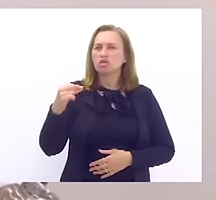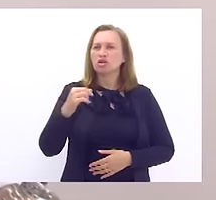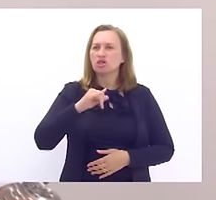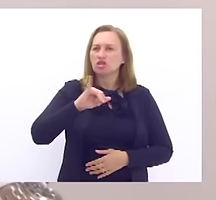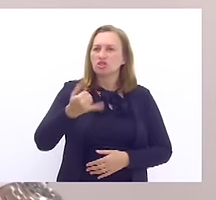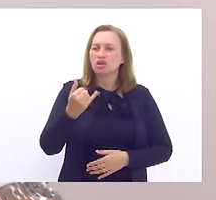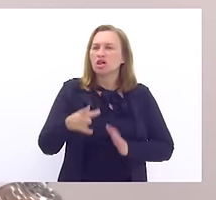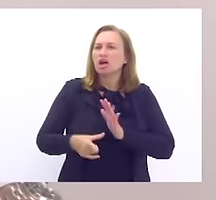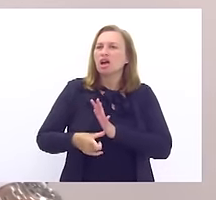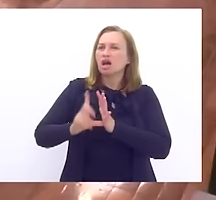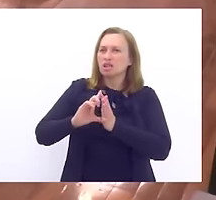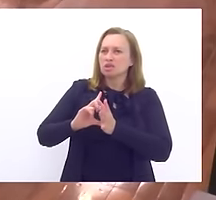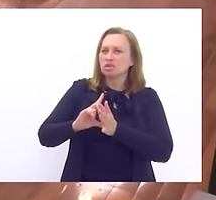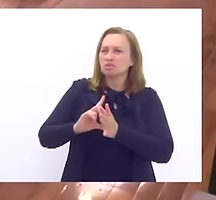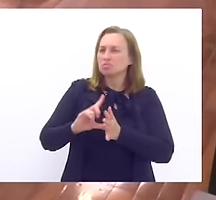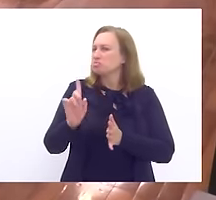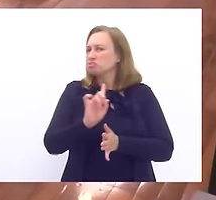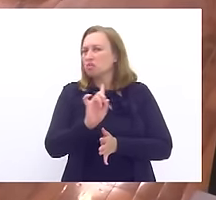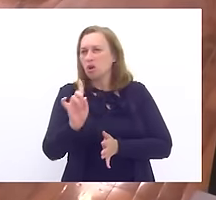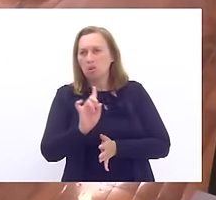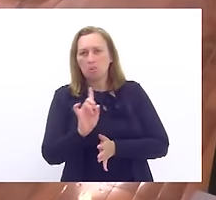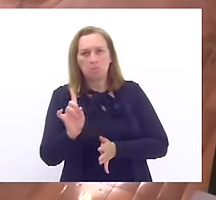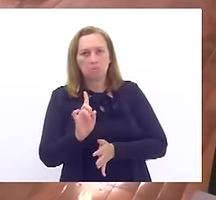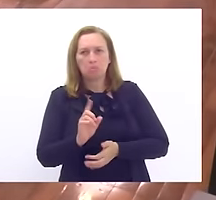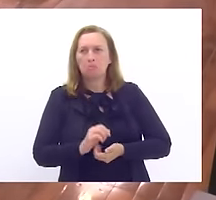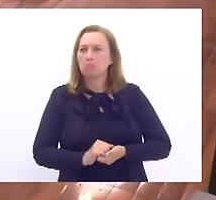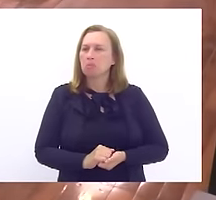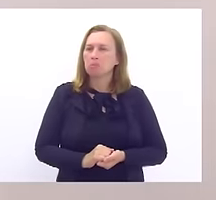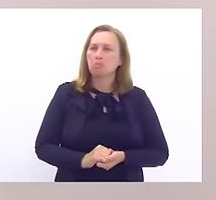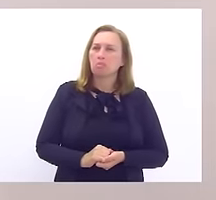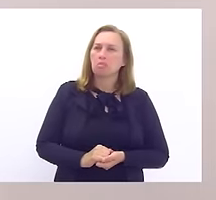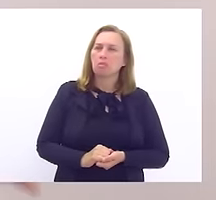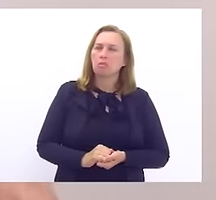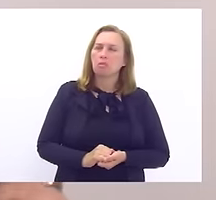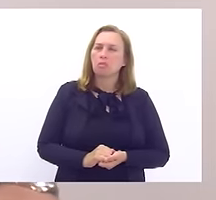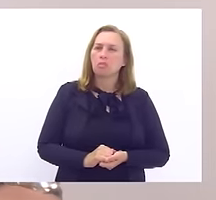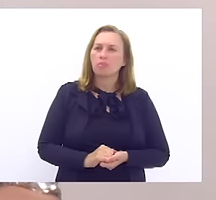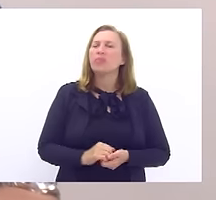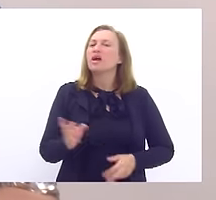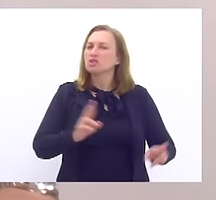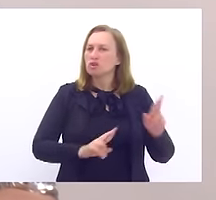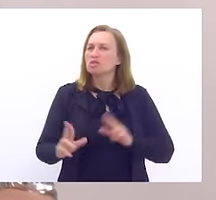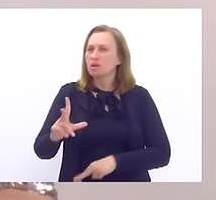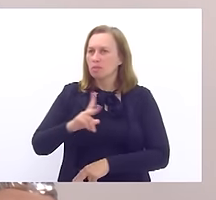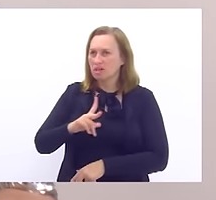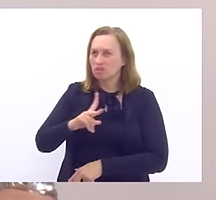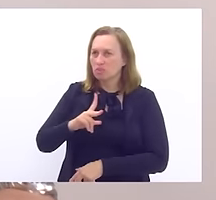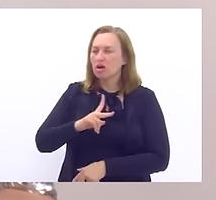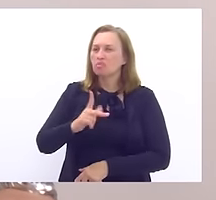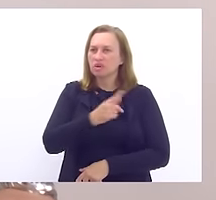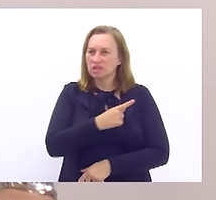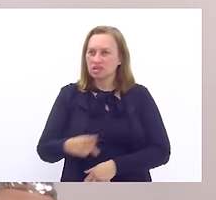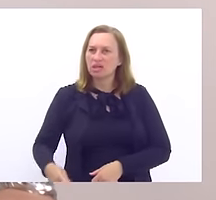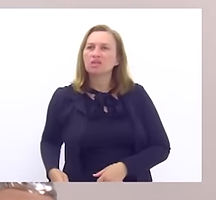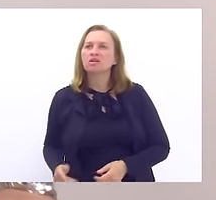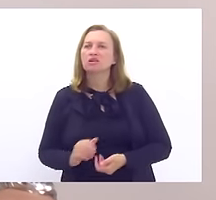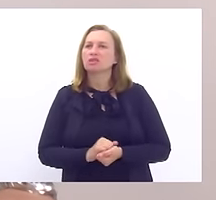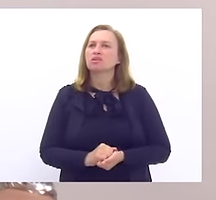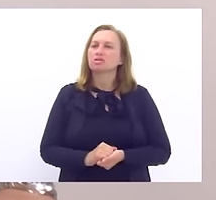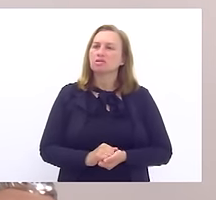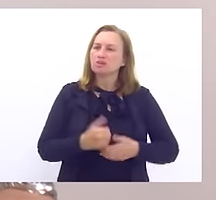de Janeiro a senhora ocupa algum cargo público A senhora foi a sua relação é pessoal como presidente foi aquele